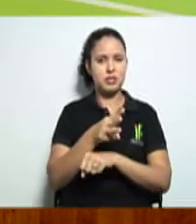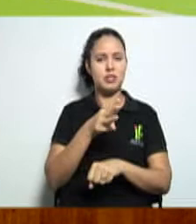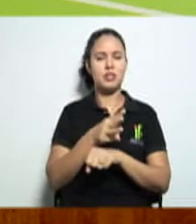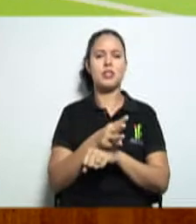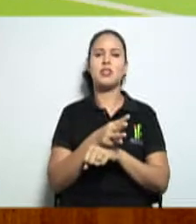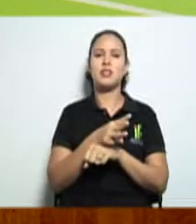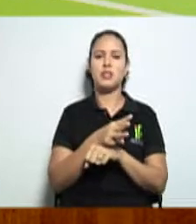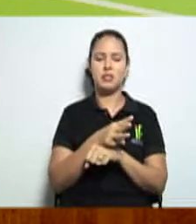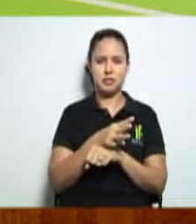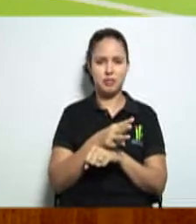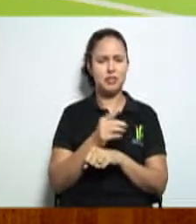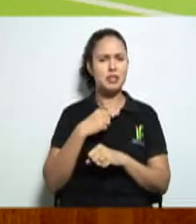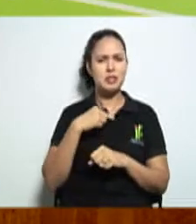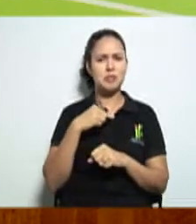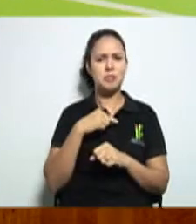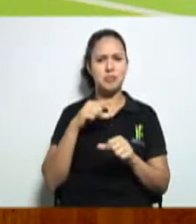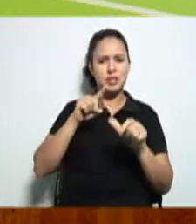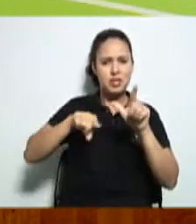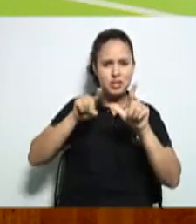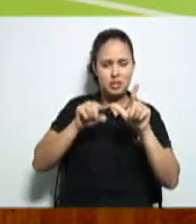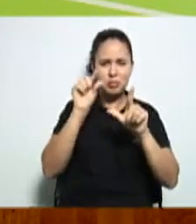estou conseguindo